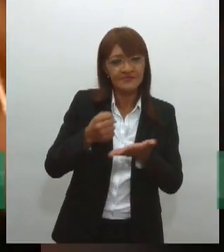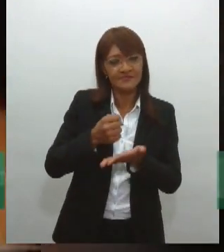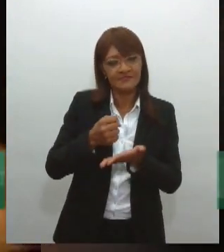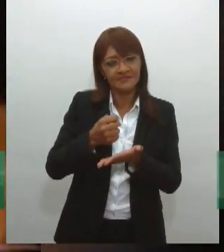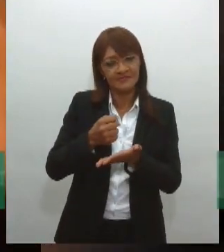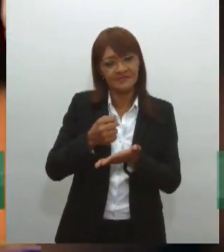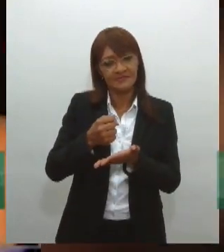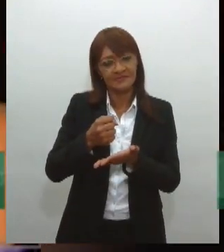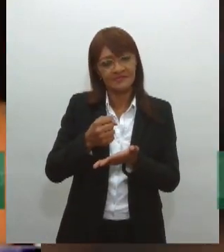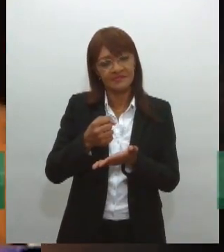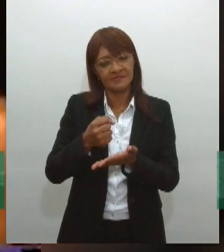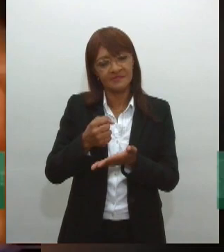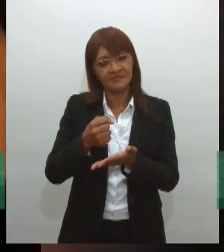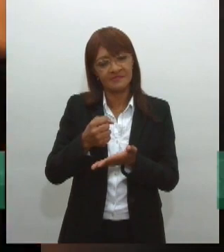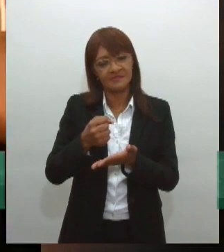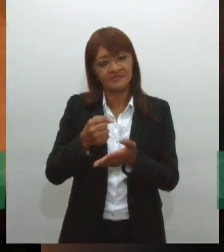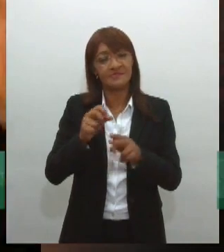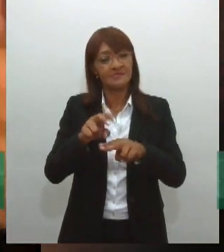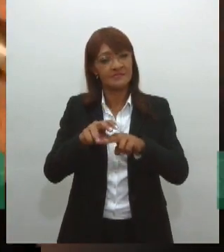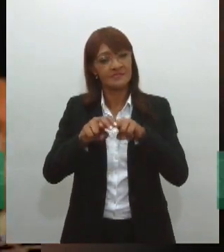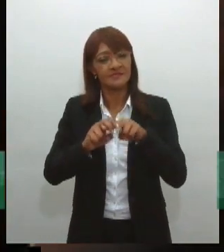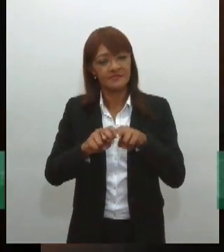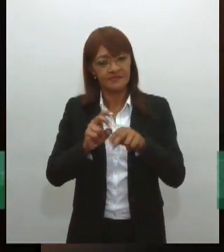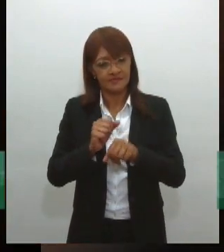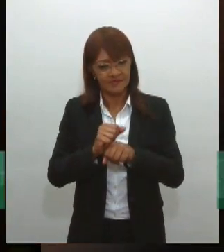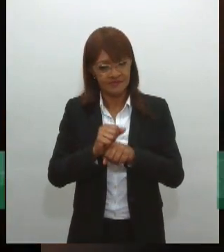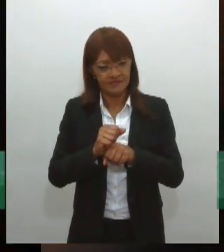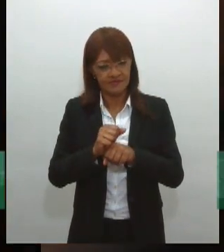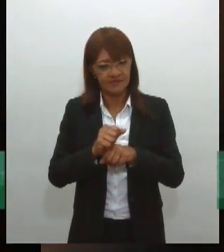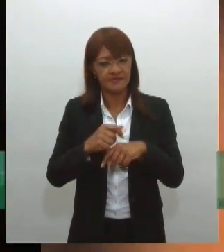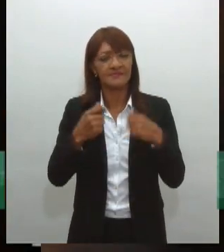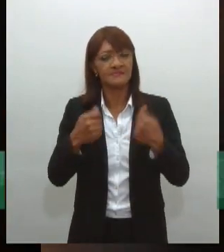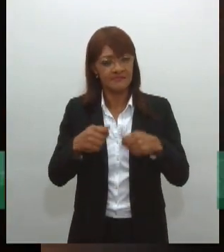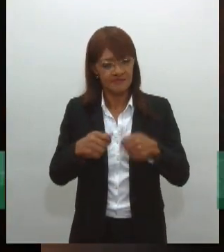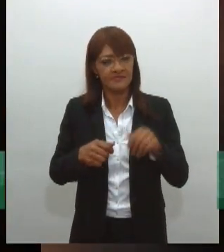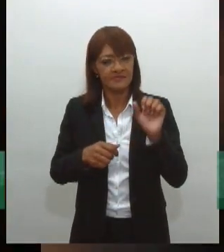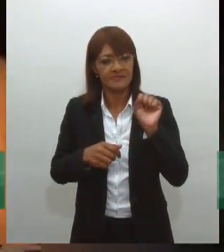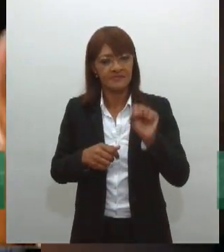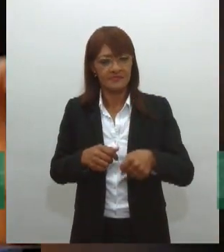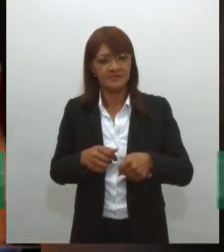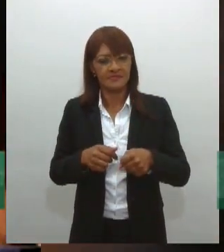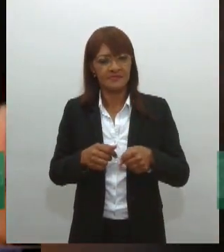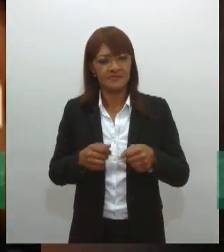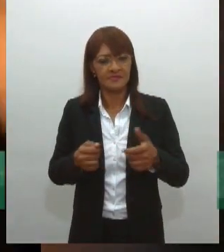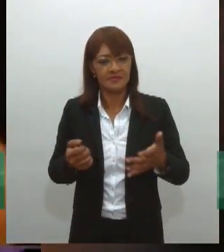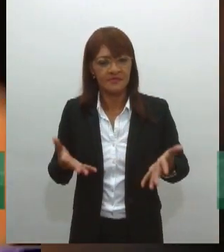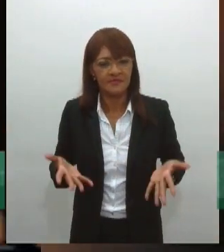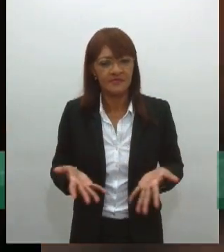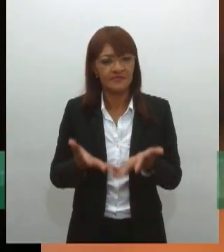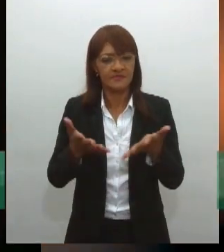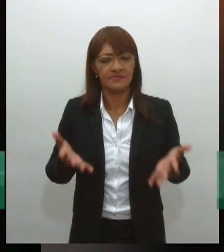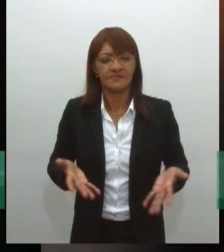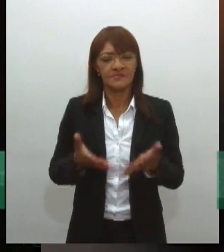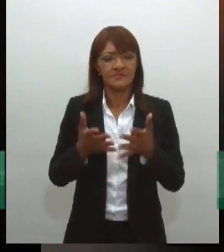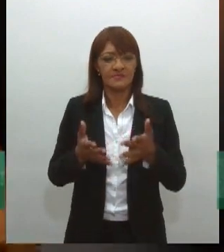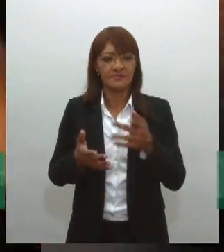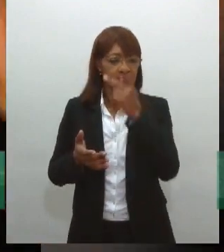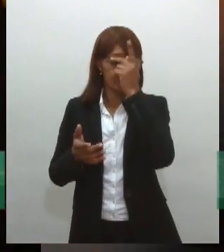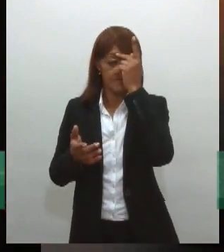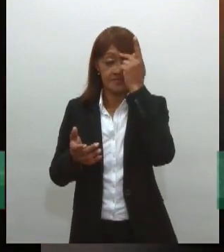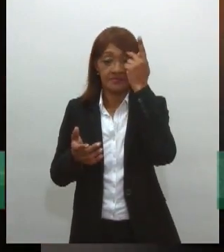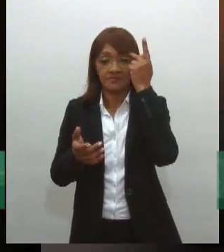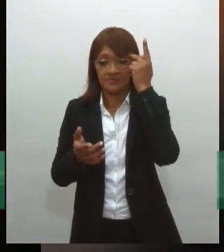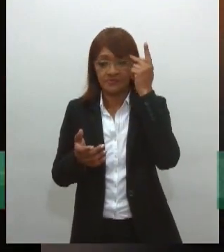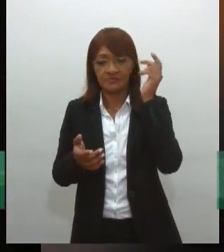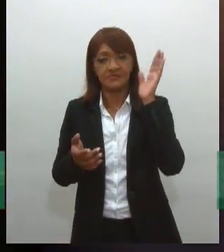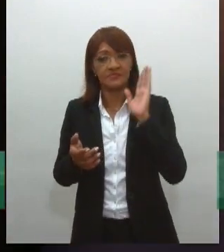para isso é preciso que haja, sim, ainda uma conscientização muito grande, porque muita gente, inclusive muitos dos governantes, acham